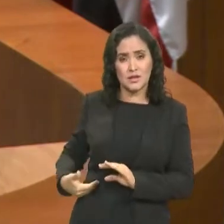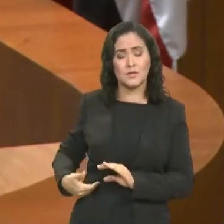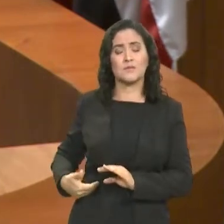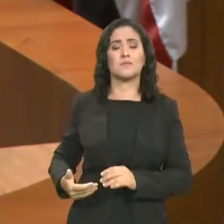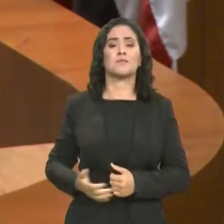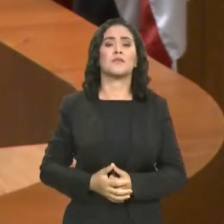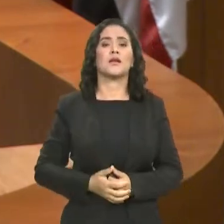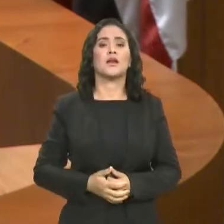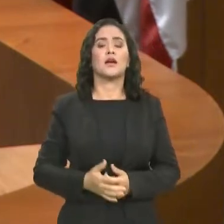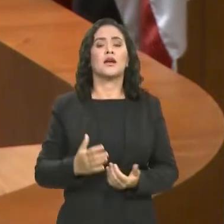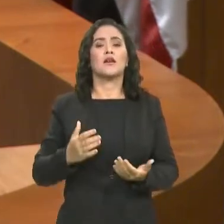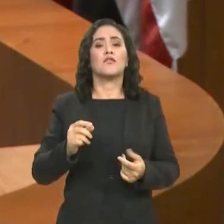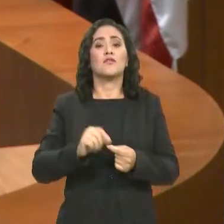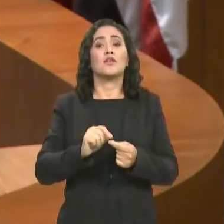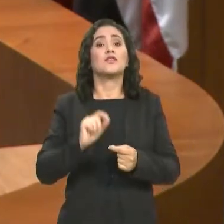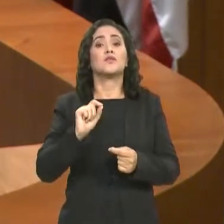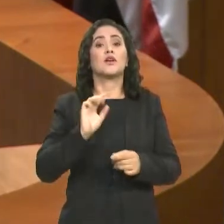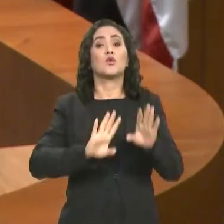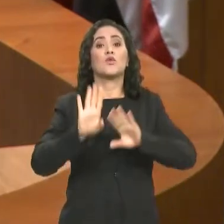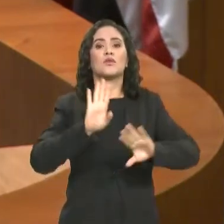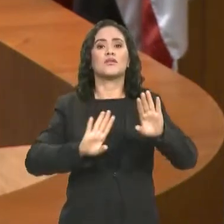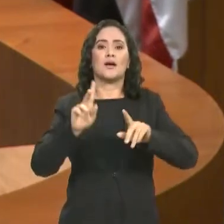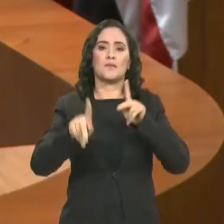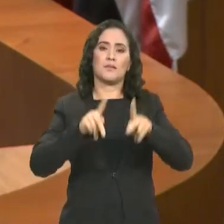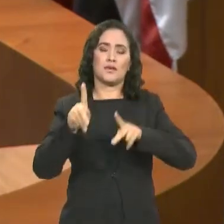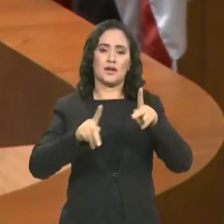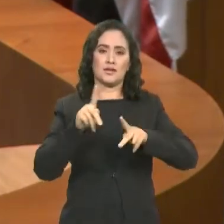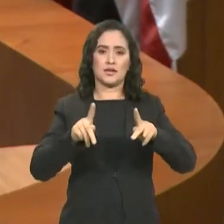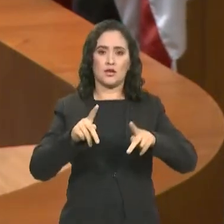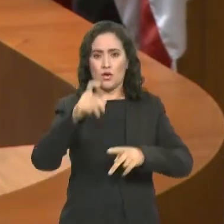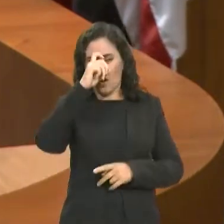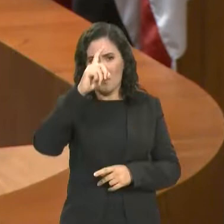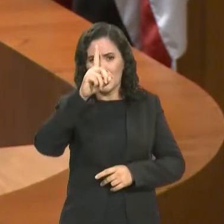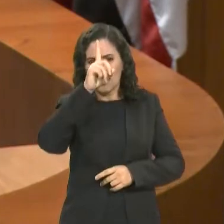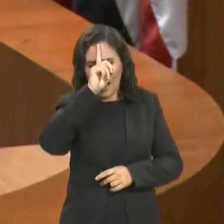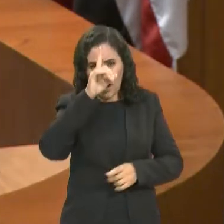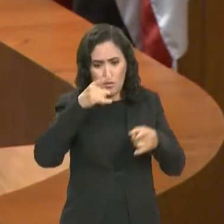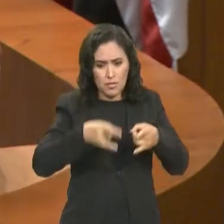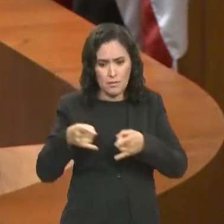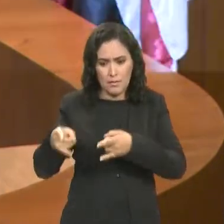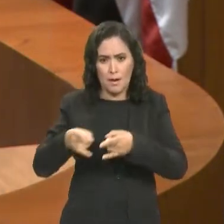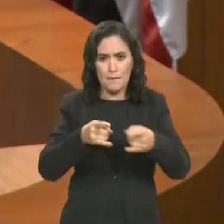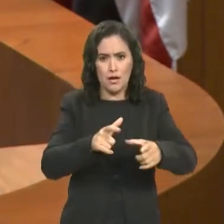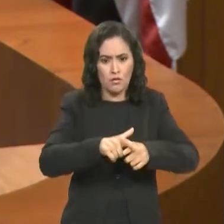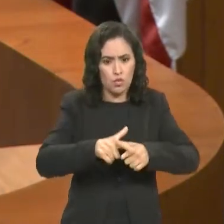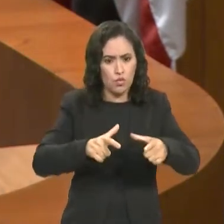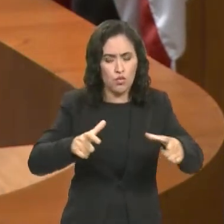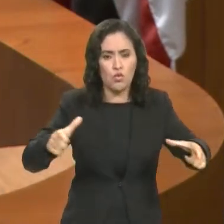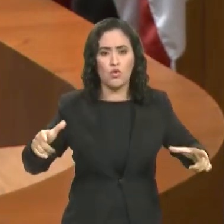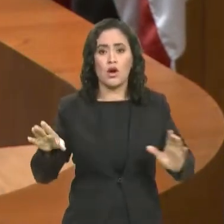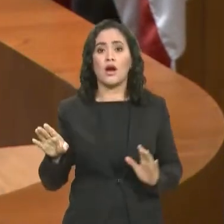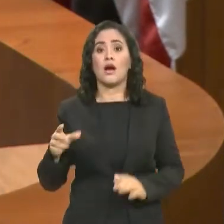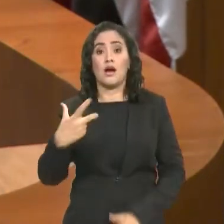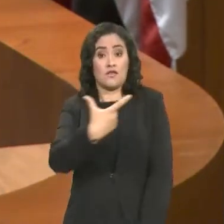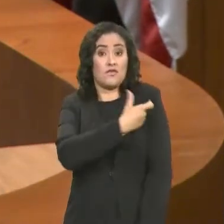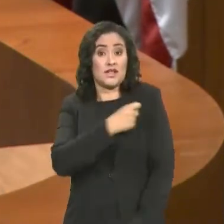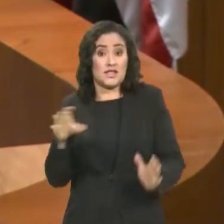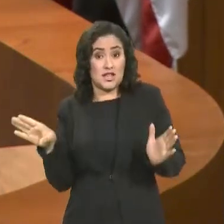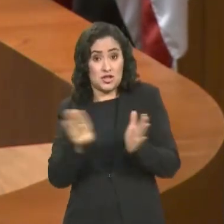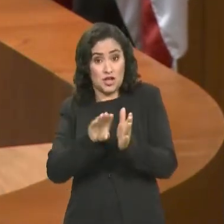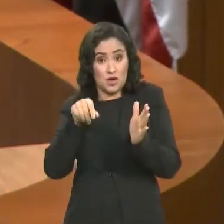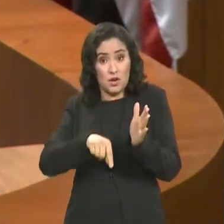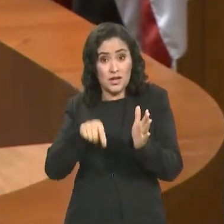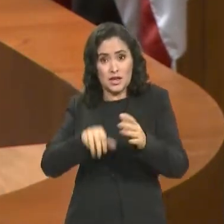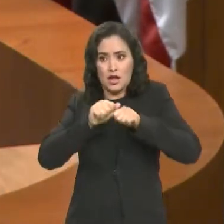abrir leitos de hospital. Quando chegou a vacina, a espalhar a vacina rapidamente no Maranhão, a ampliar